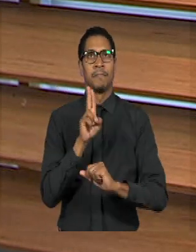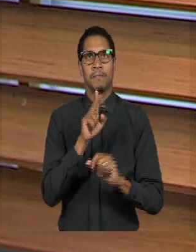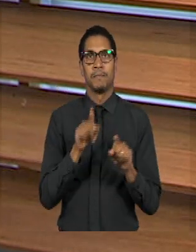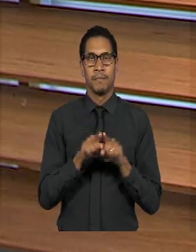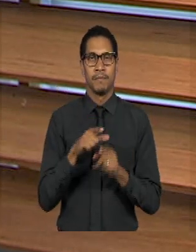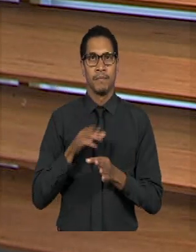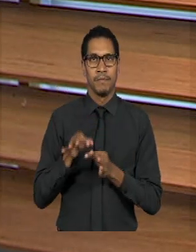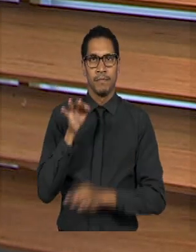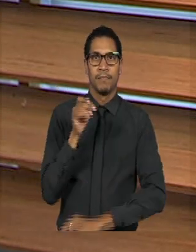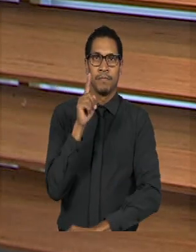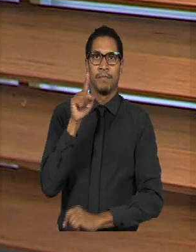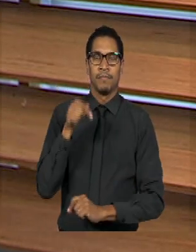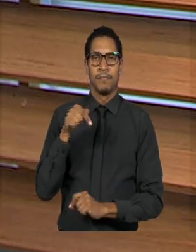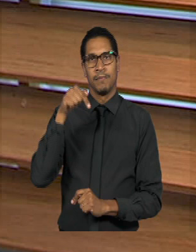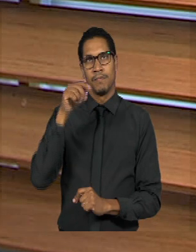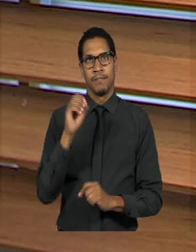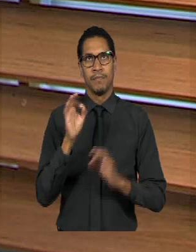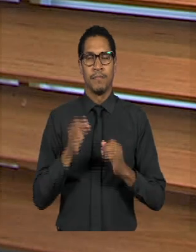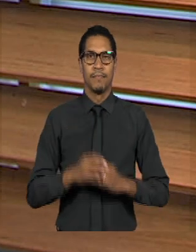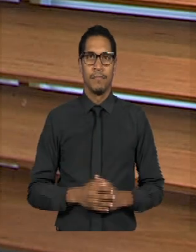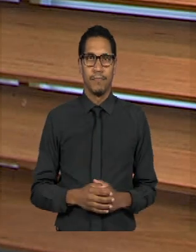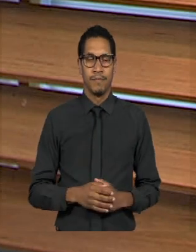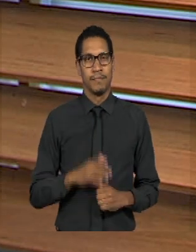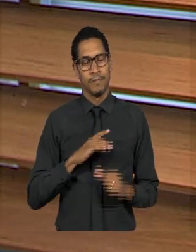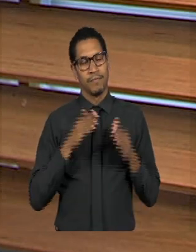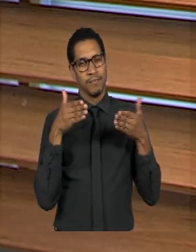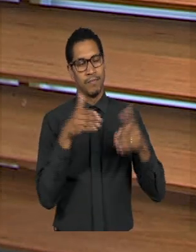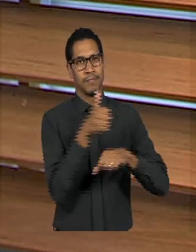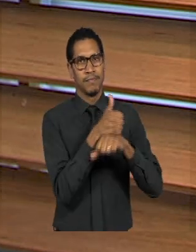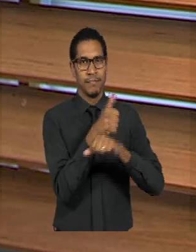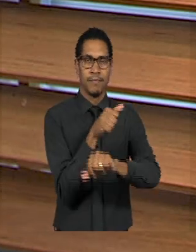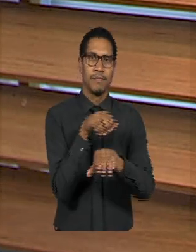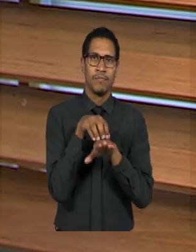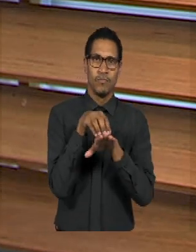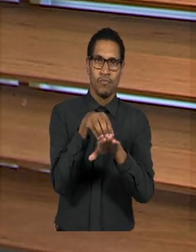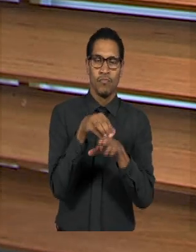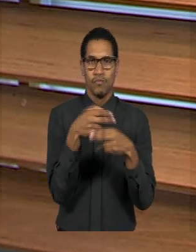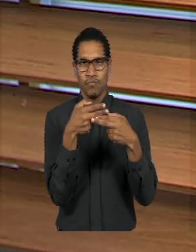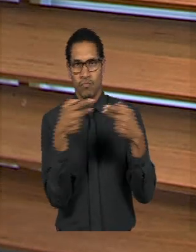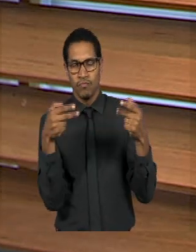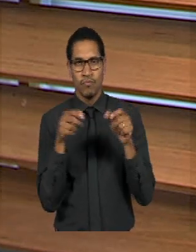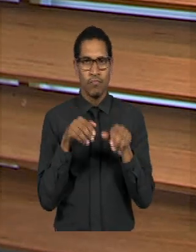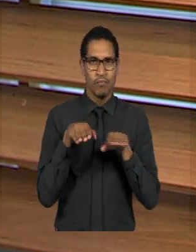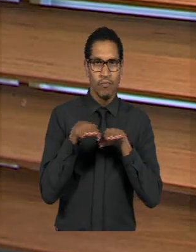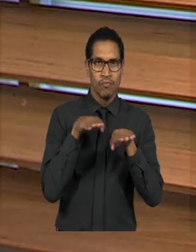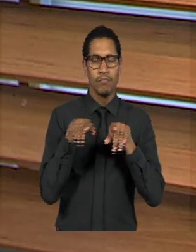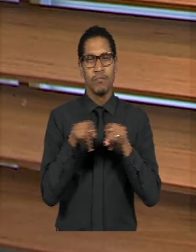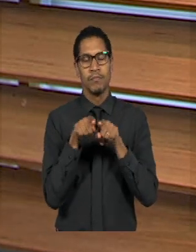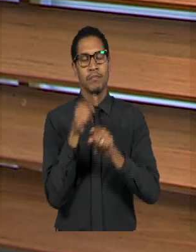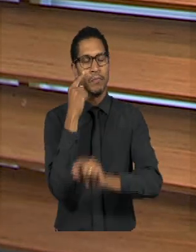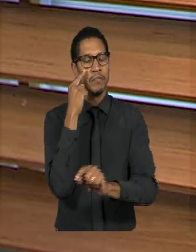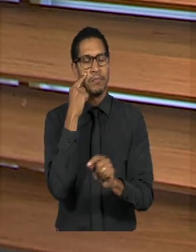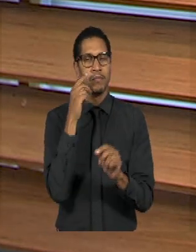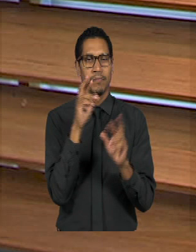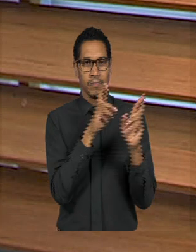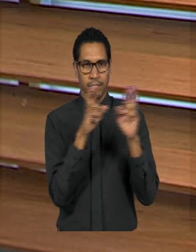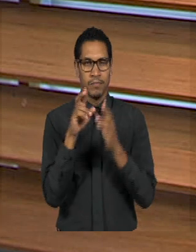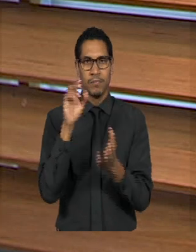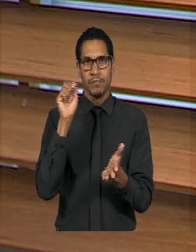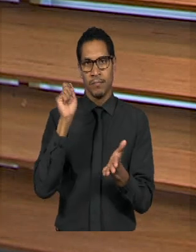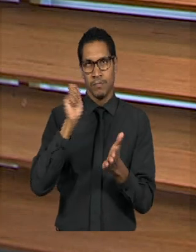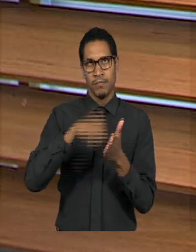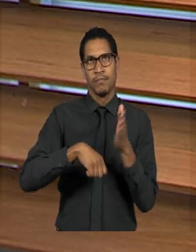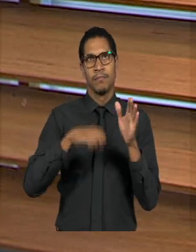tenho 1,70 m. Sou especialista em trânsito, observadora certificada e venho